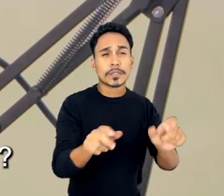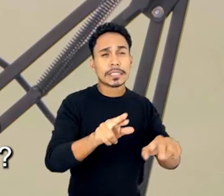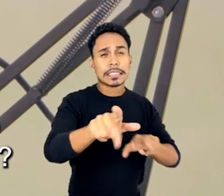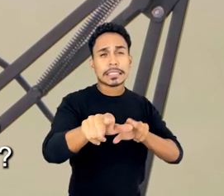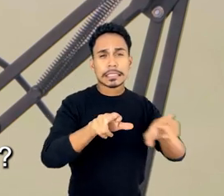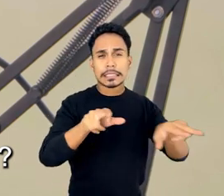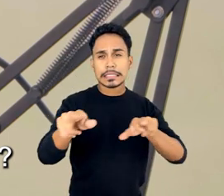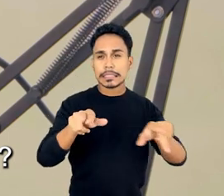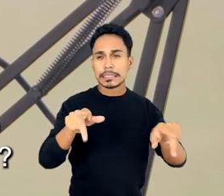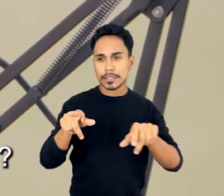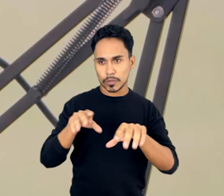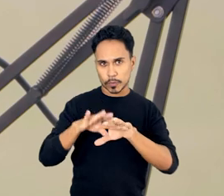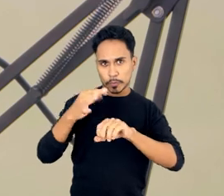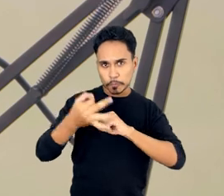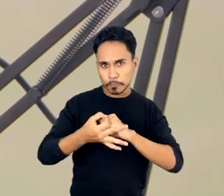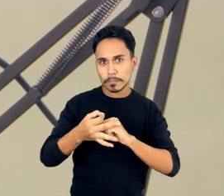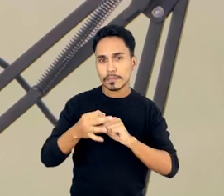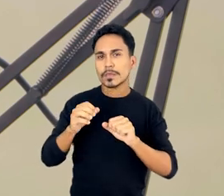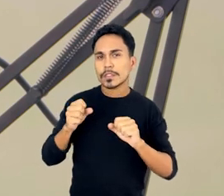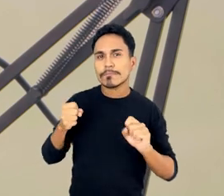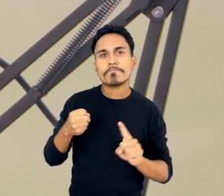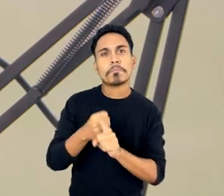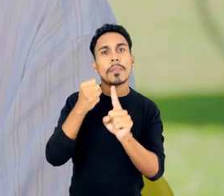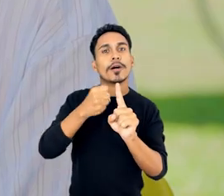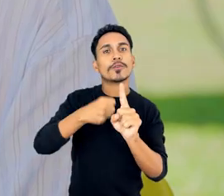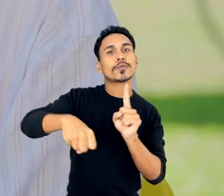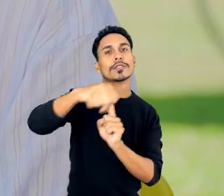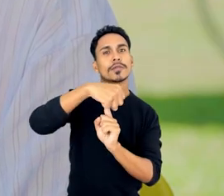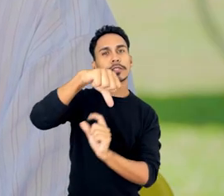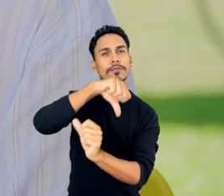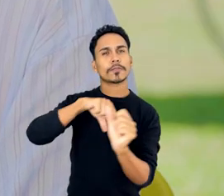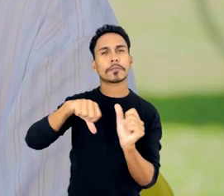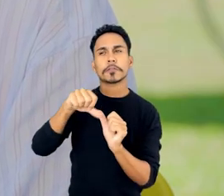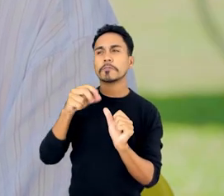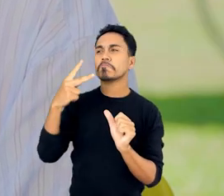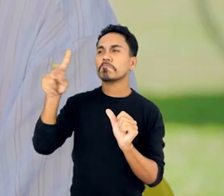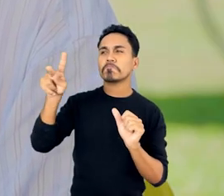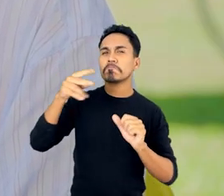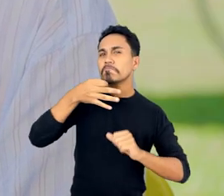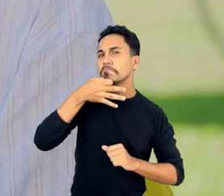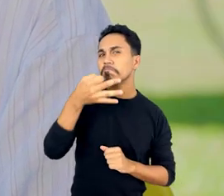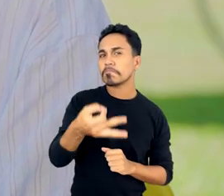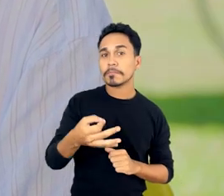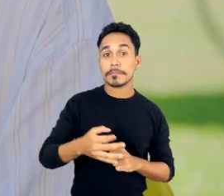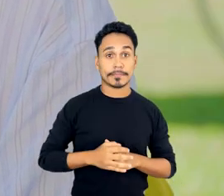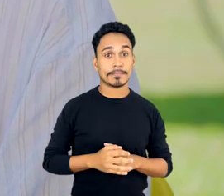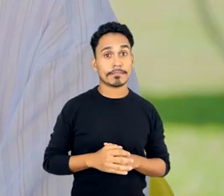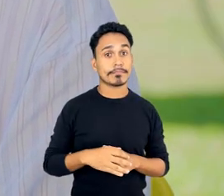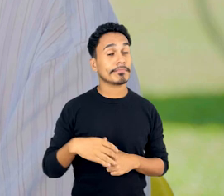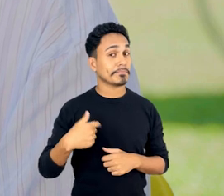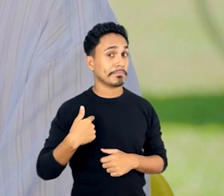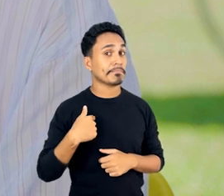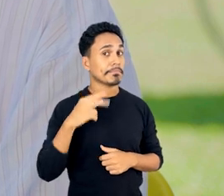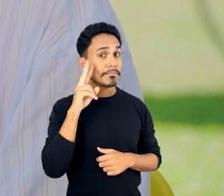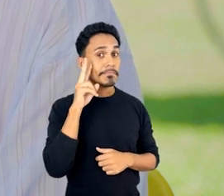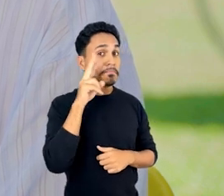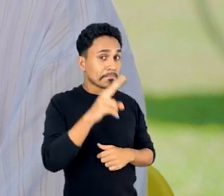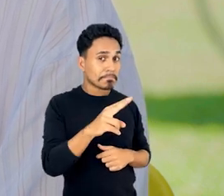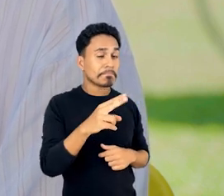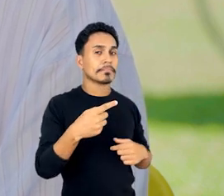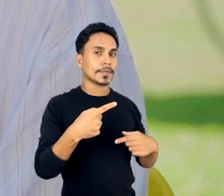de de transformação social eh bom eu eu vejo se seguramente a política